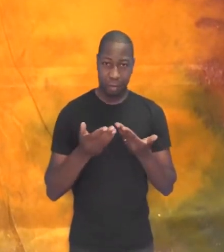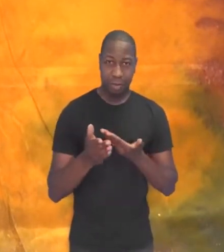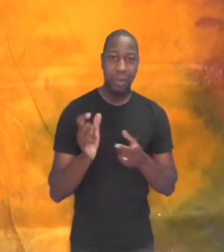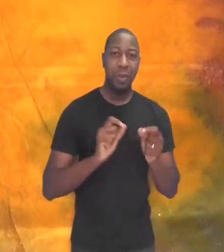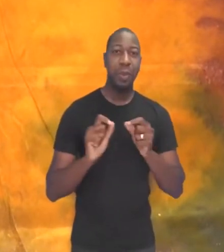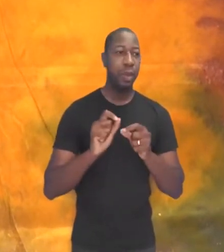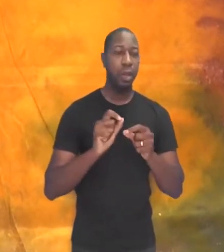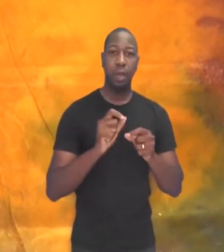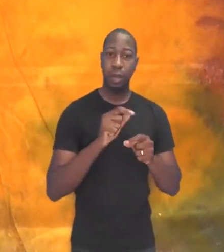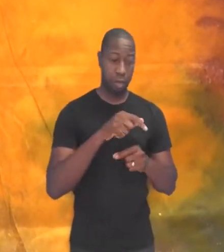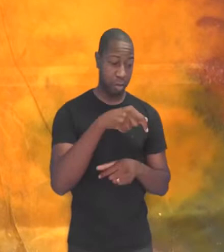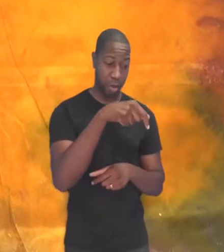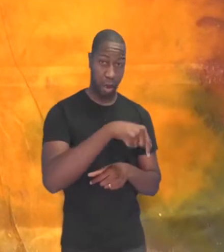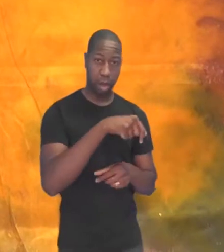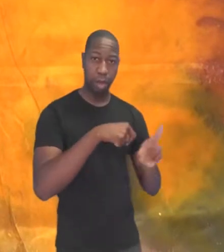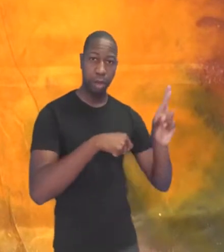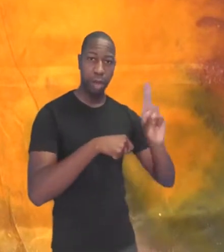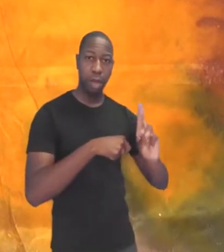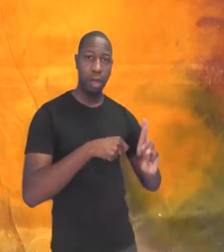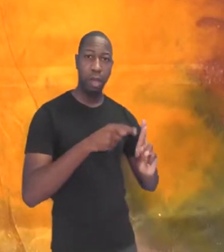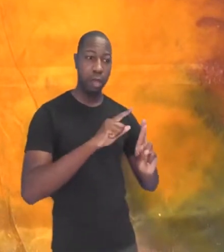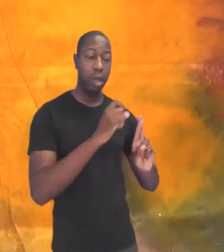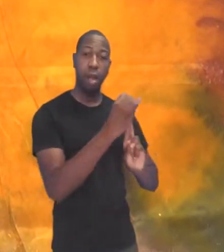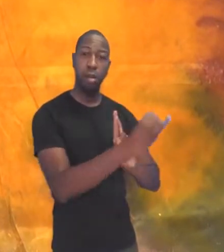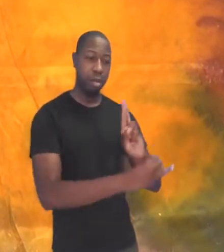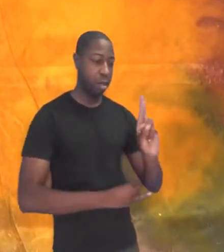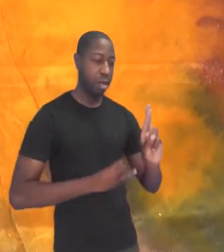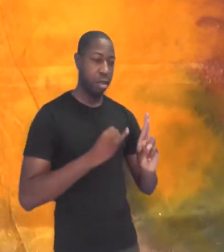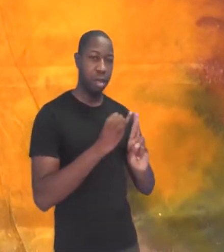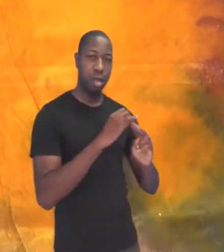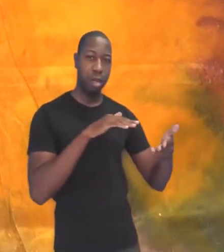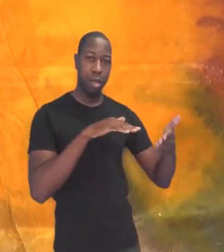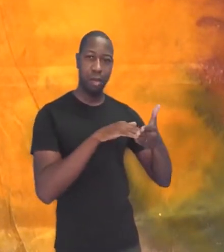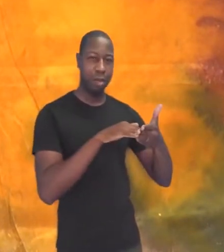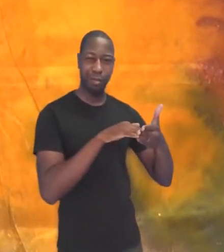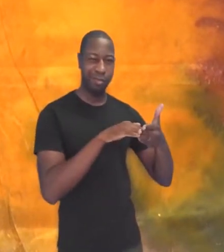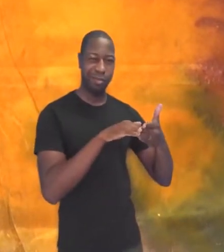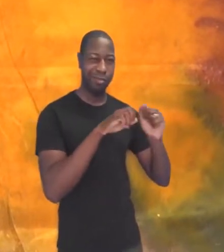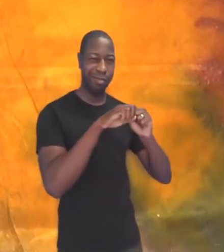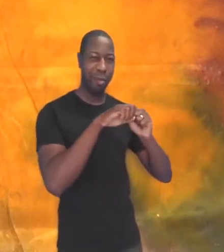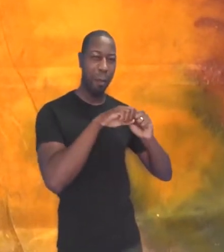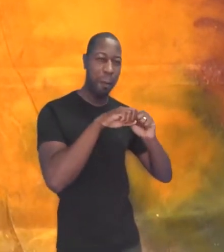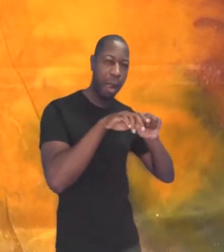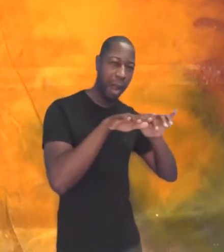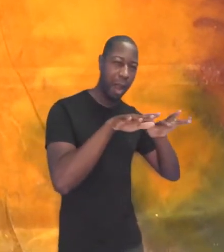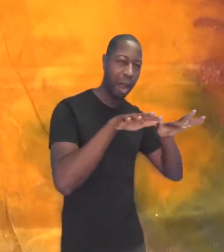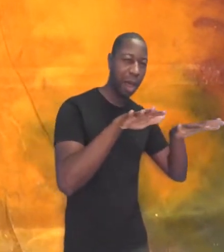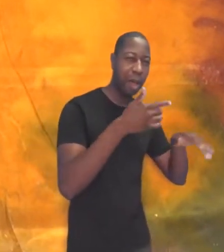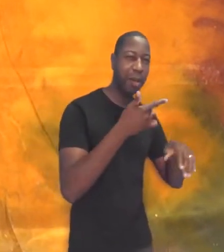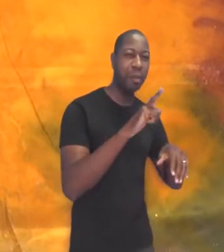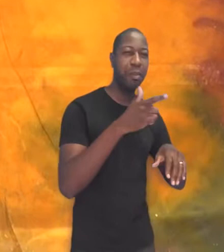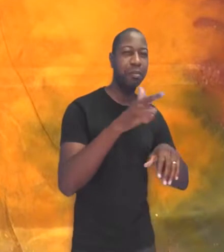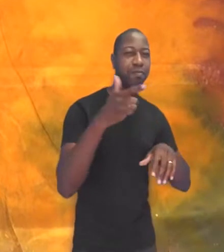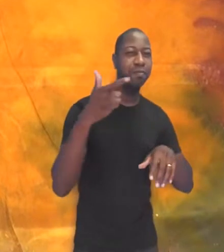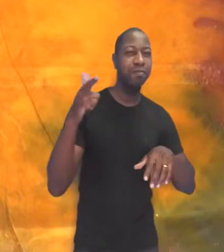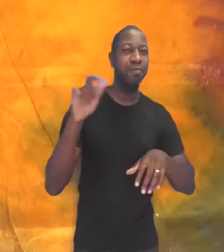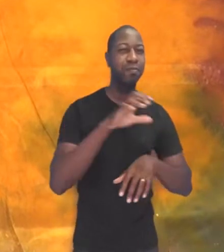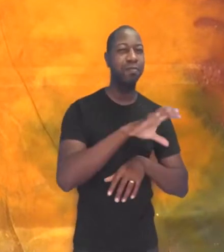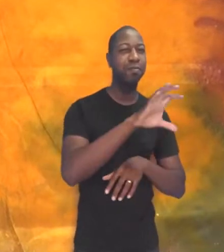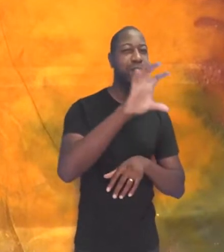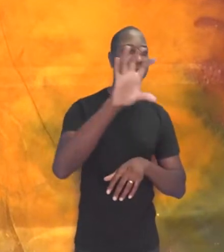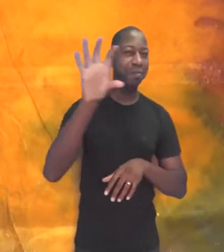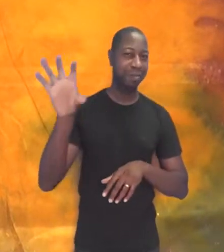levar para mais pessoas ainda, porque a internet ela não tem fronteiras, então eu acredito que tudo que for realizado aqui durante